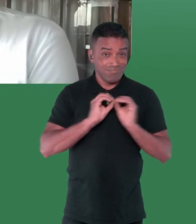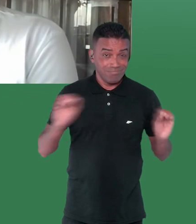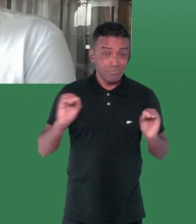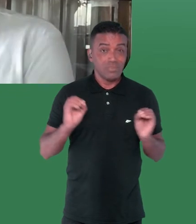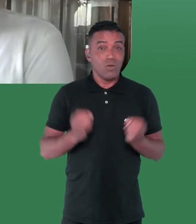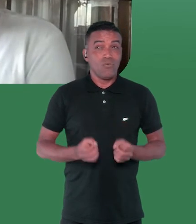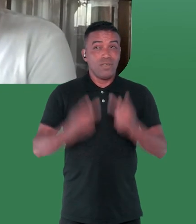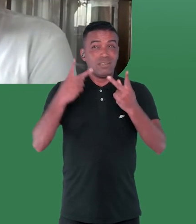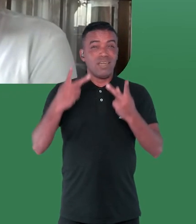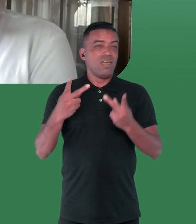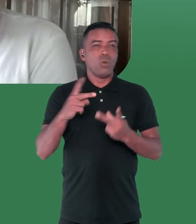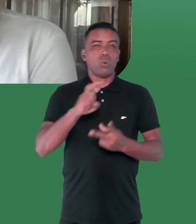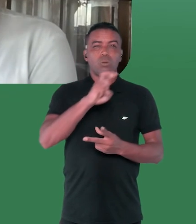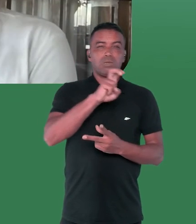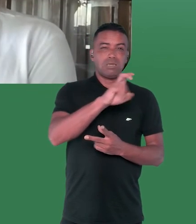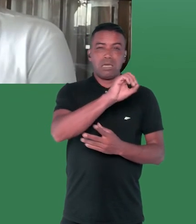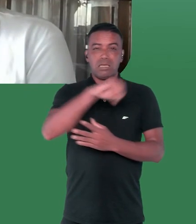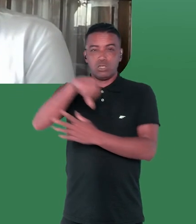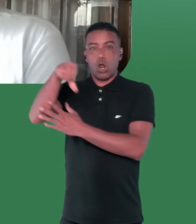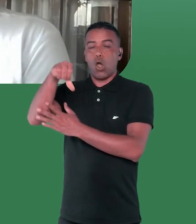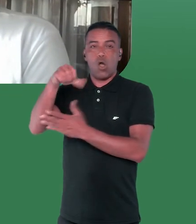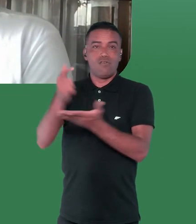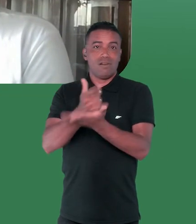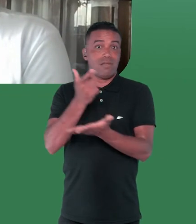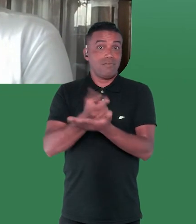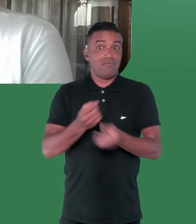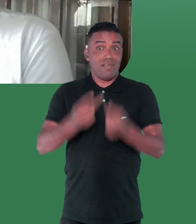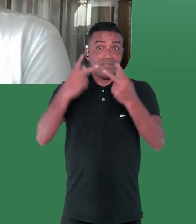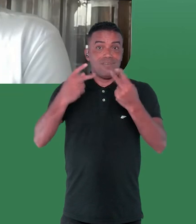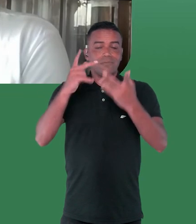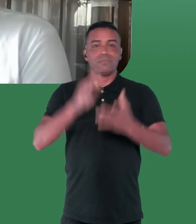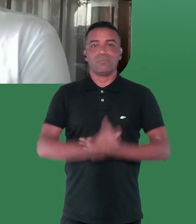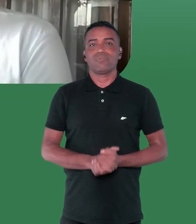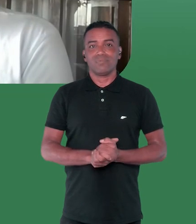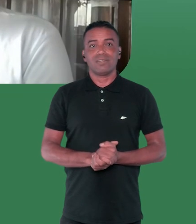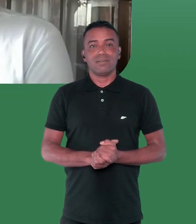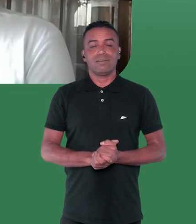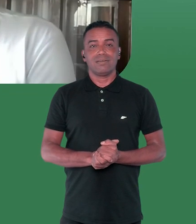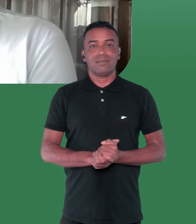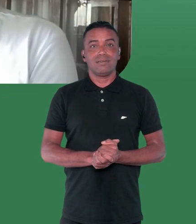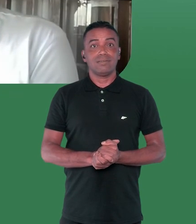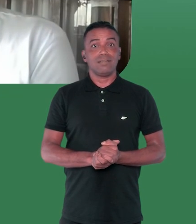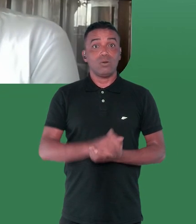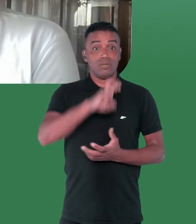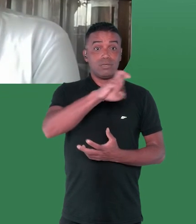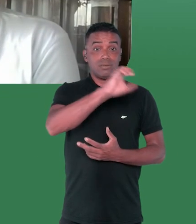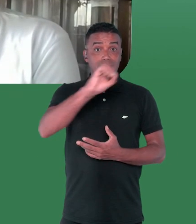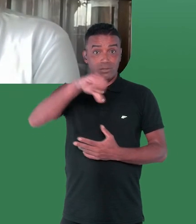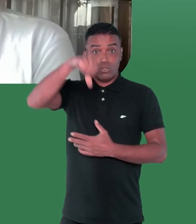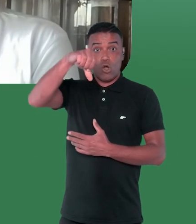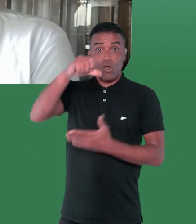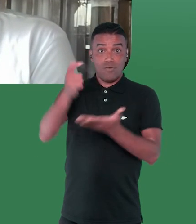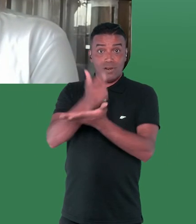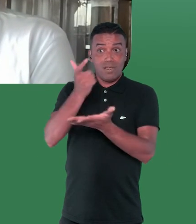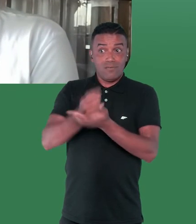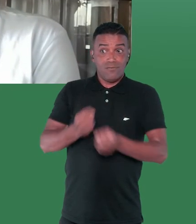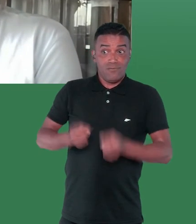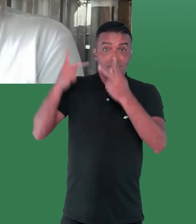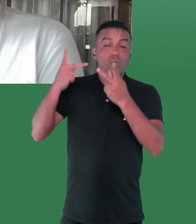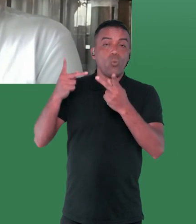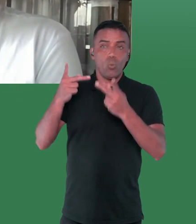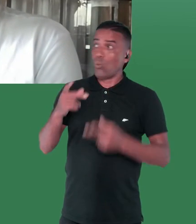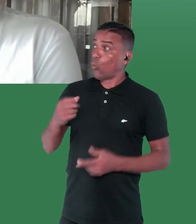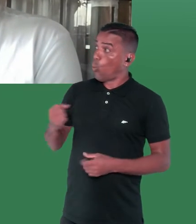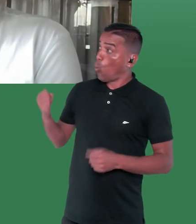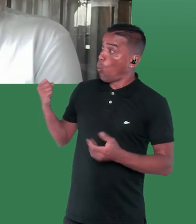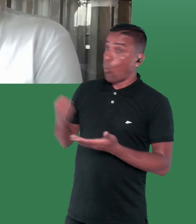falei. No dia do lançamento, eu vendi 509 lá na Casa dos Jornalistas, que nunca venderam tanto livro lá. Aí Foram eu paguei os quantos? livros,